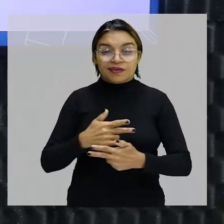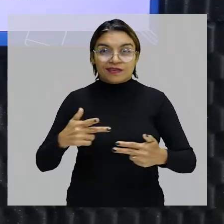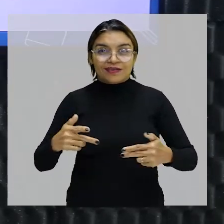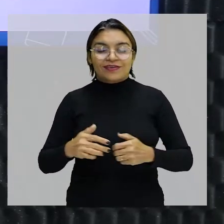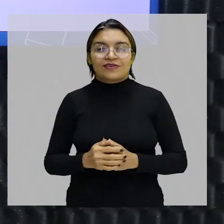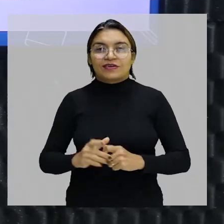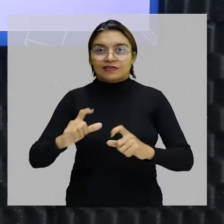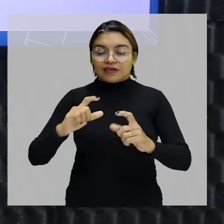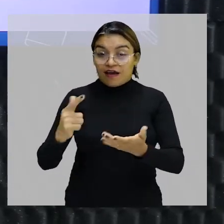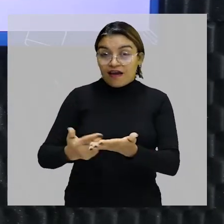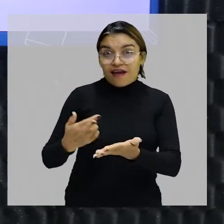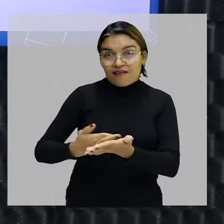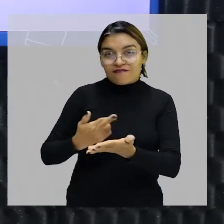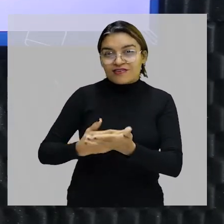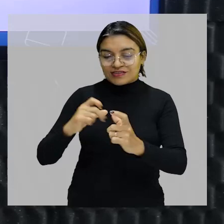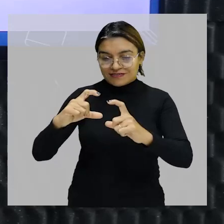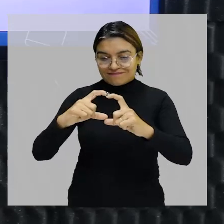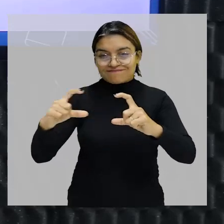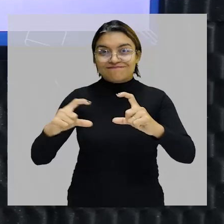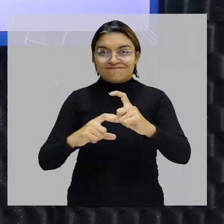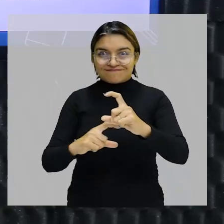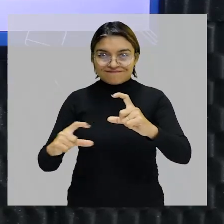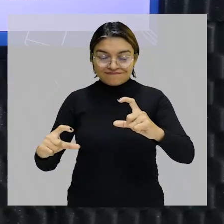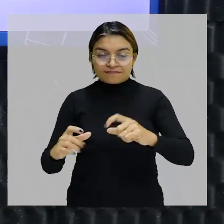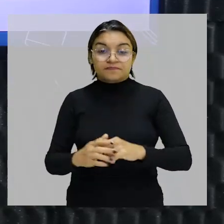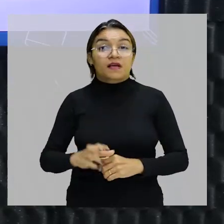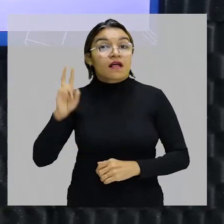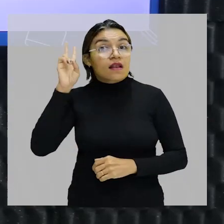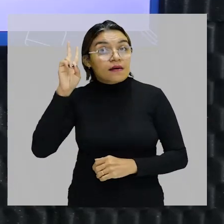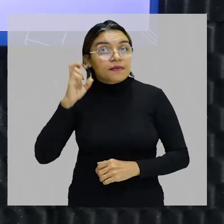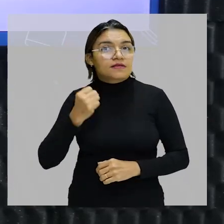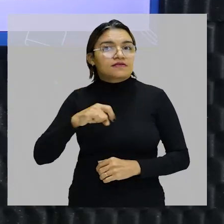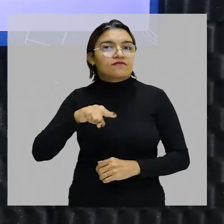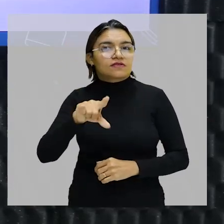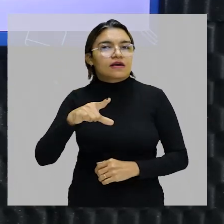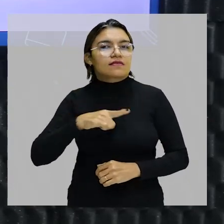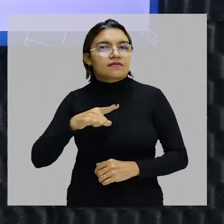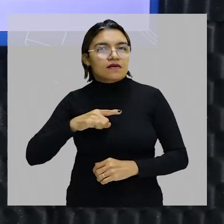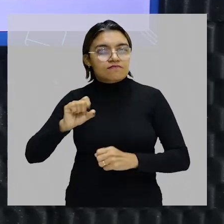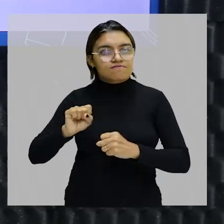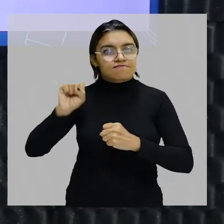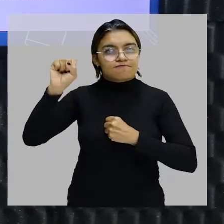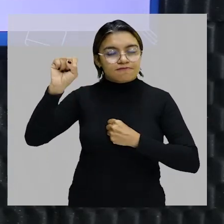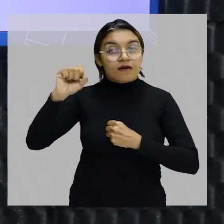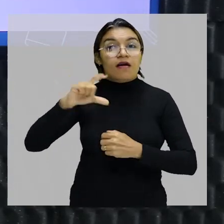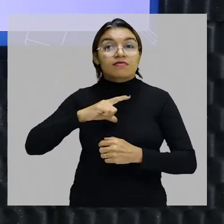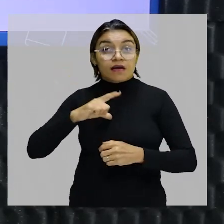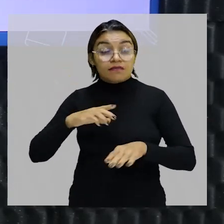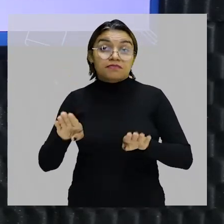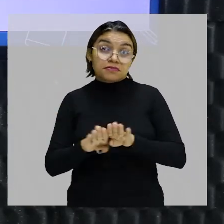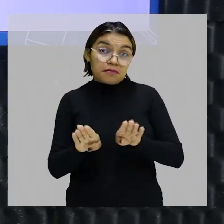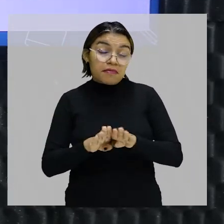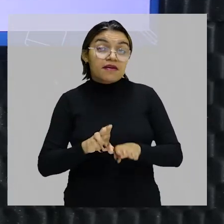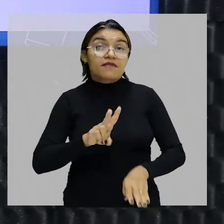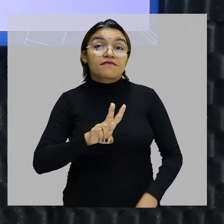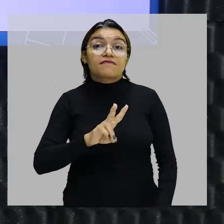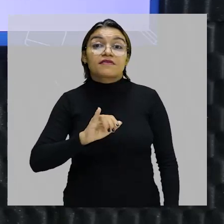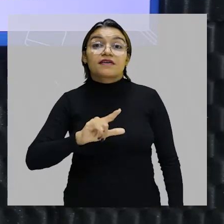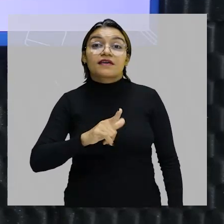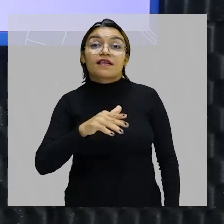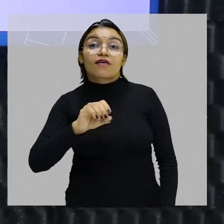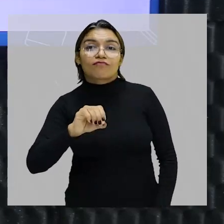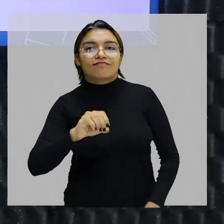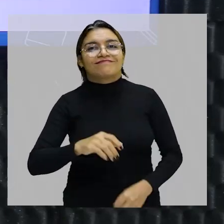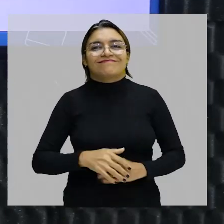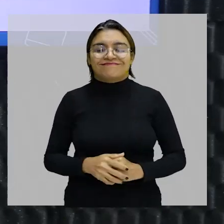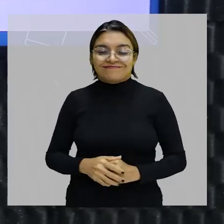de revistas em quadrinhos. Lembrando que, se você tem um super-herói, você vai ter um super-vilão, ok? Agora,